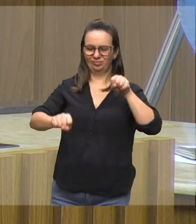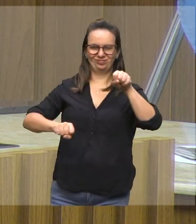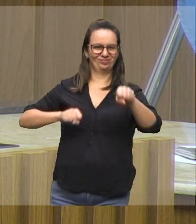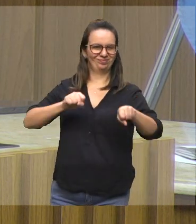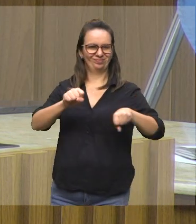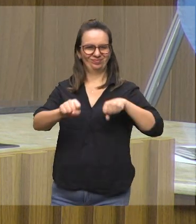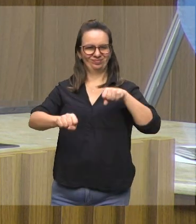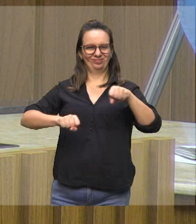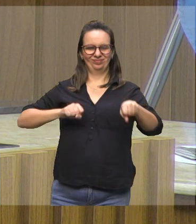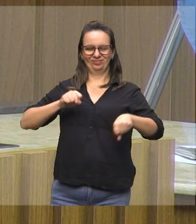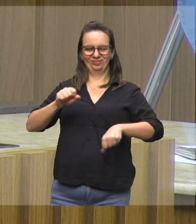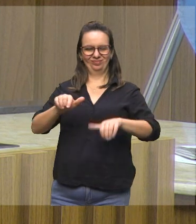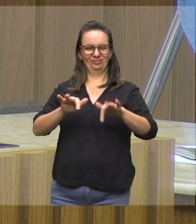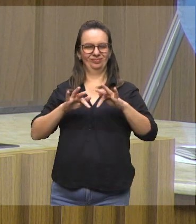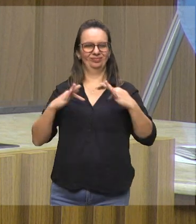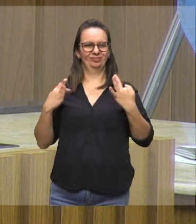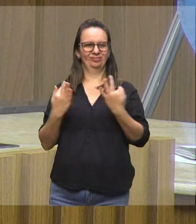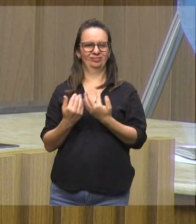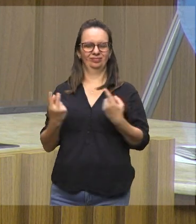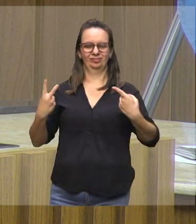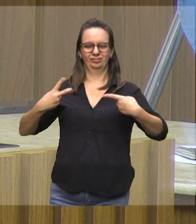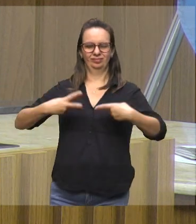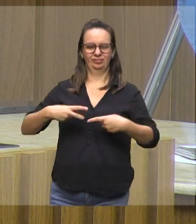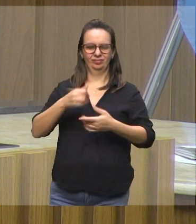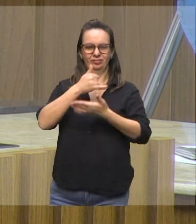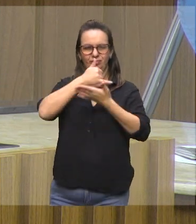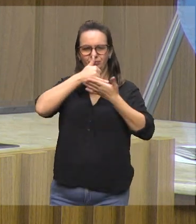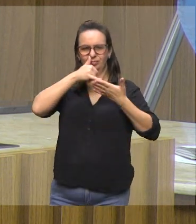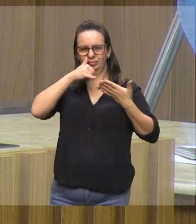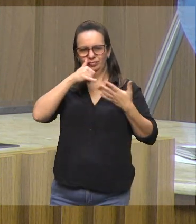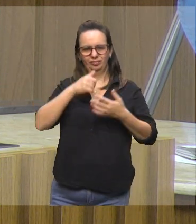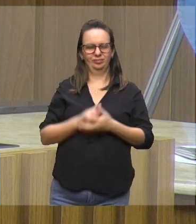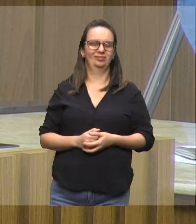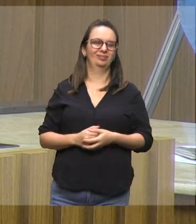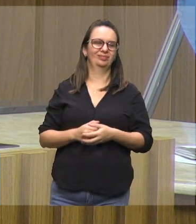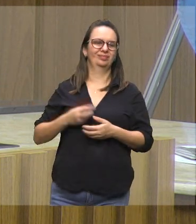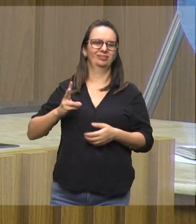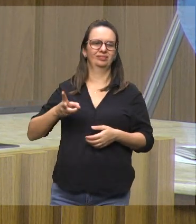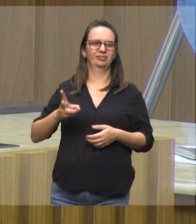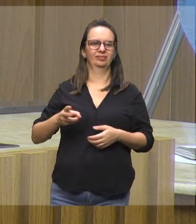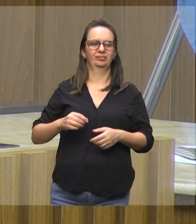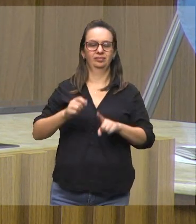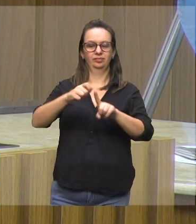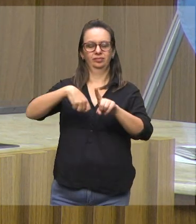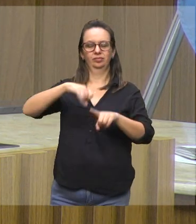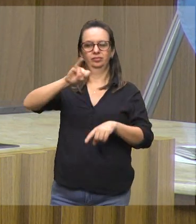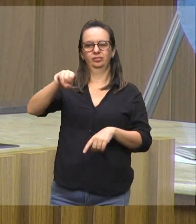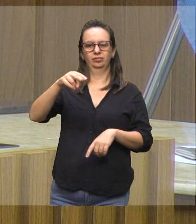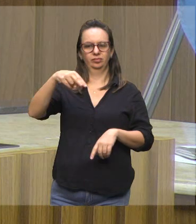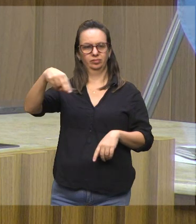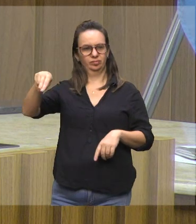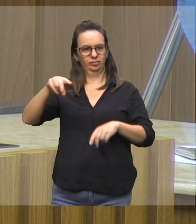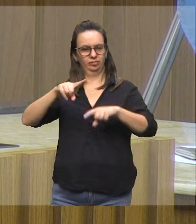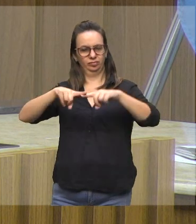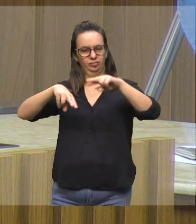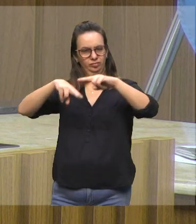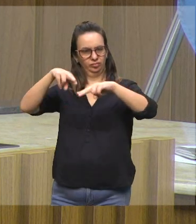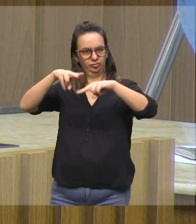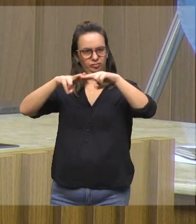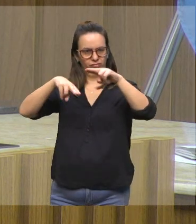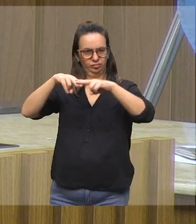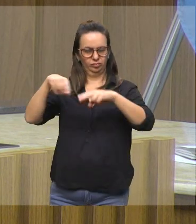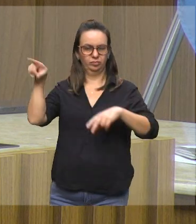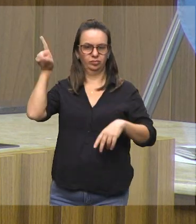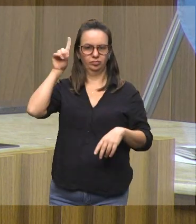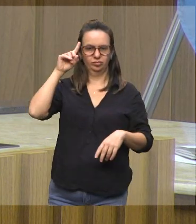que acontece aí todo mês de junho, no Dia Internacional do Combate às Drogas, que é dia 26 de junho, né,